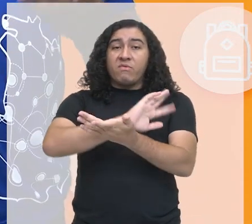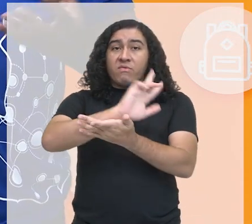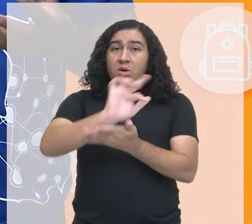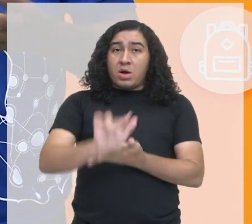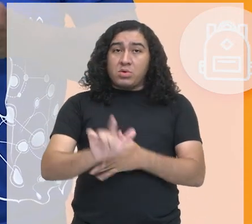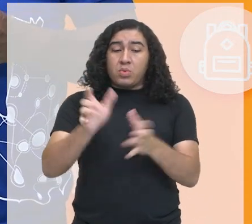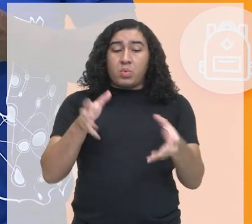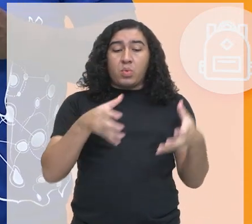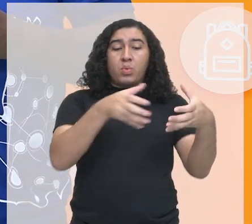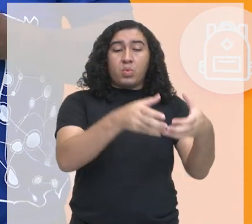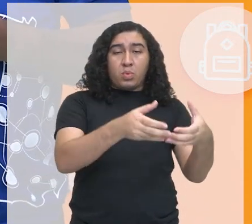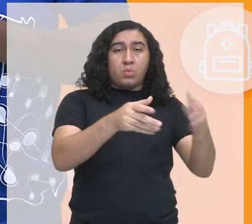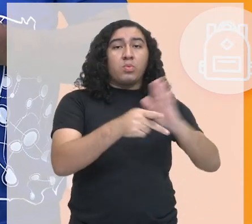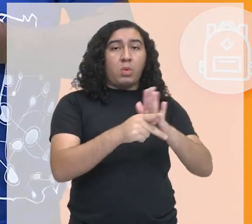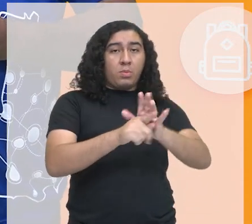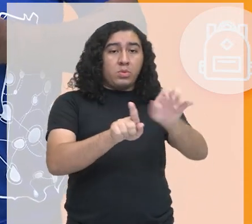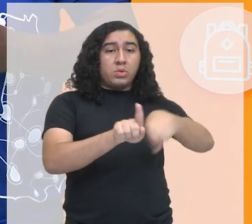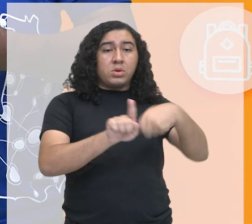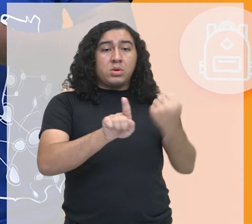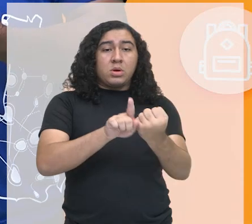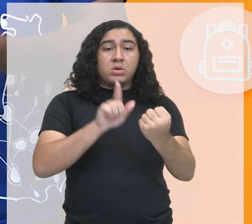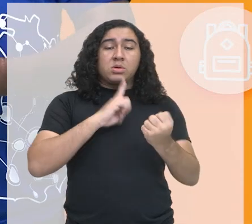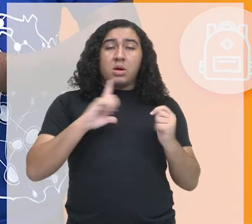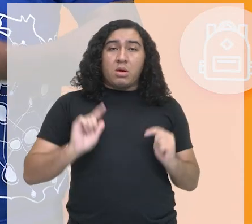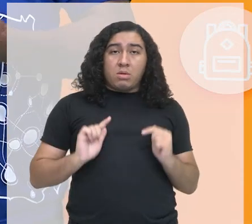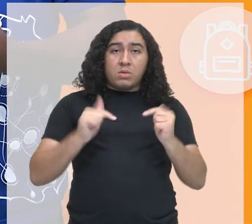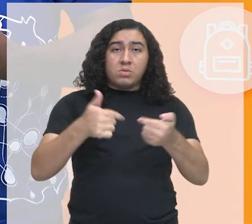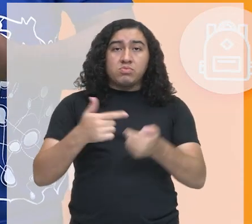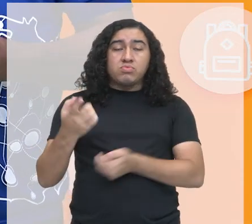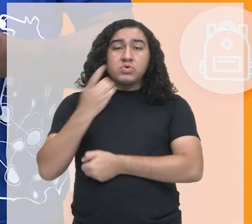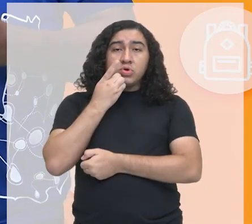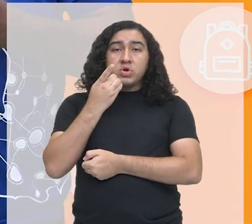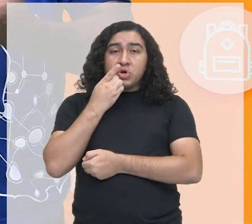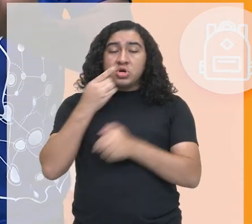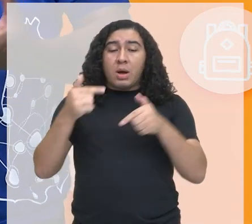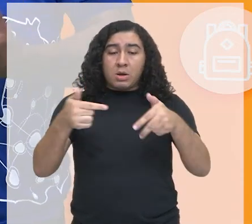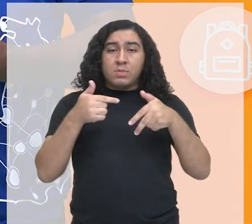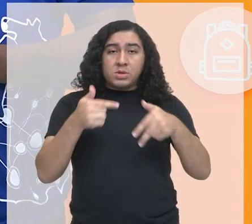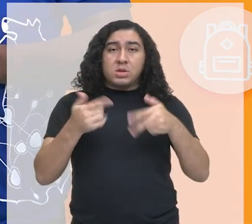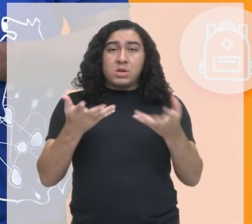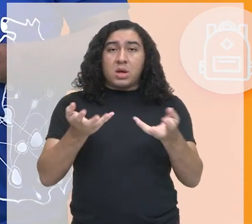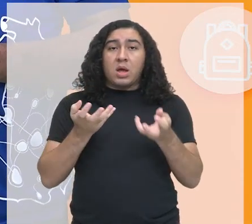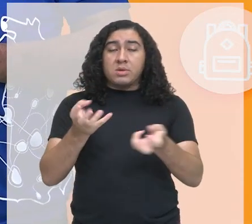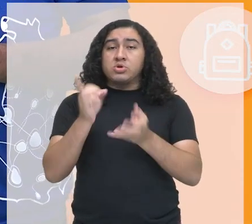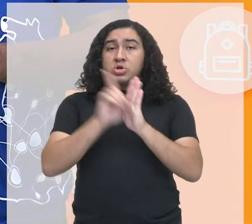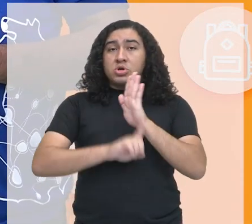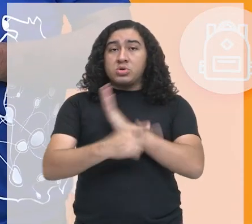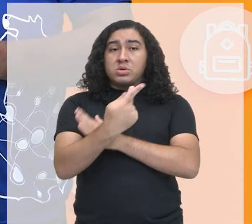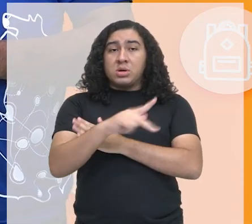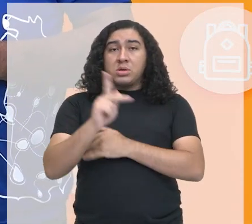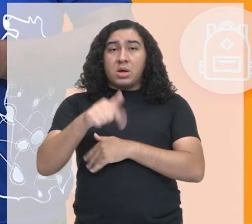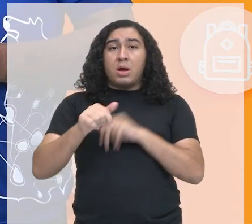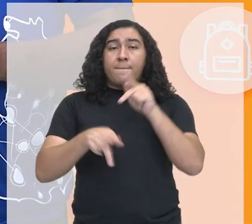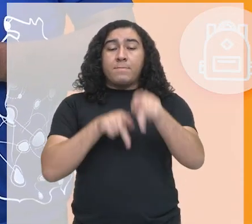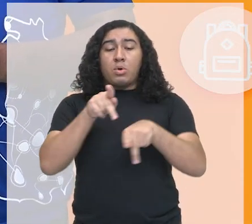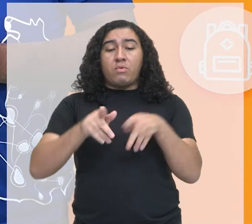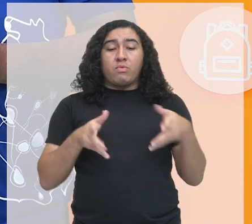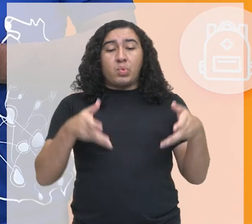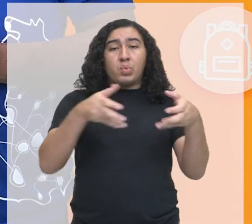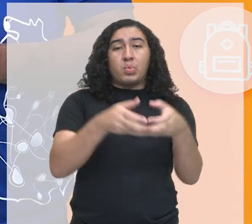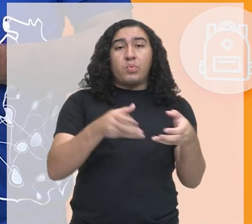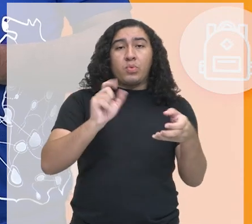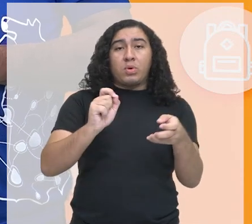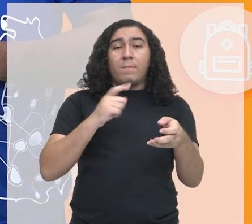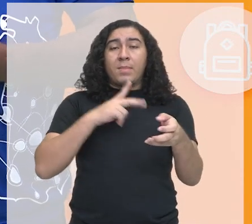vários, né, grupos aí, né, que estão na luta, na militância pelos seus direitos, né, que foram povos, né, grupos que